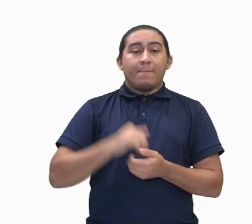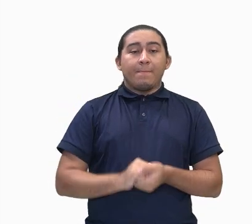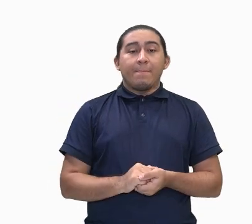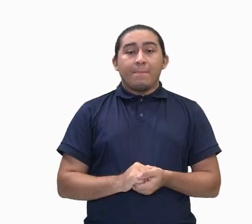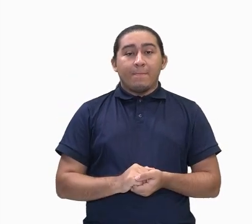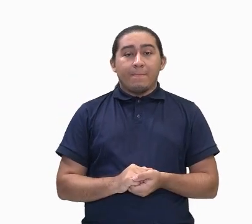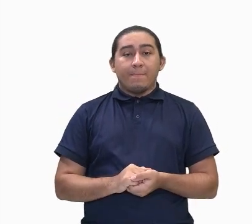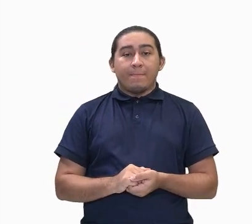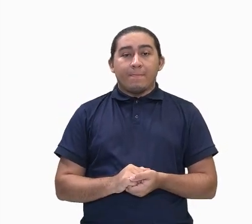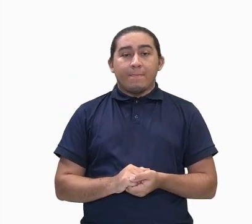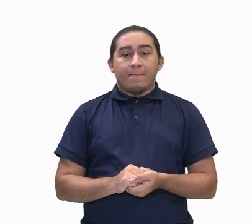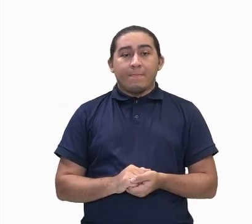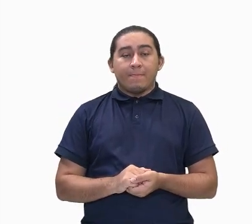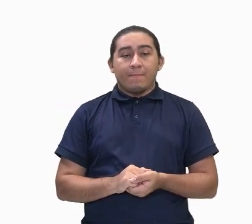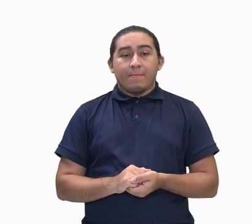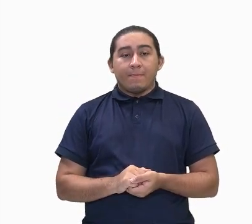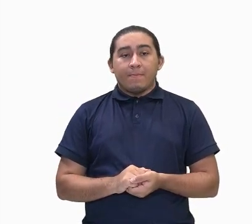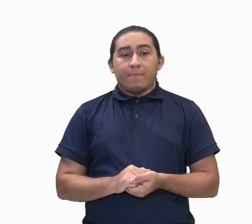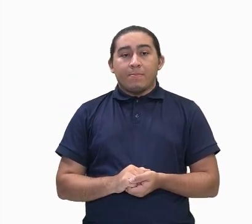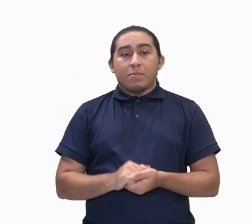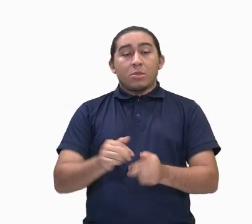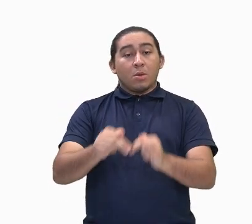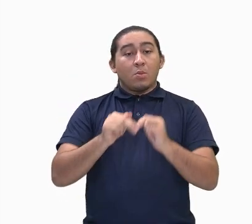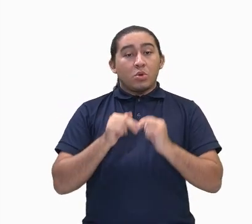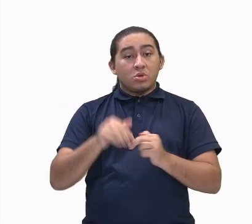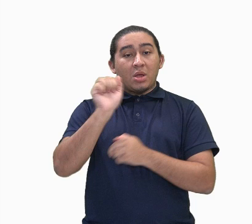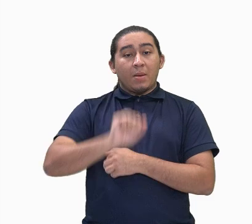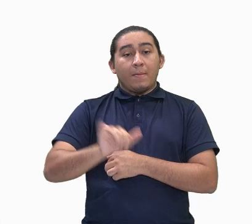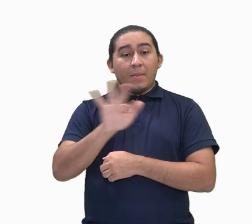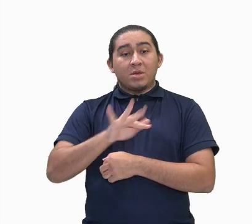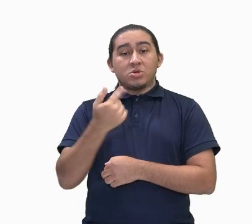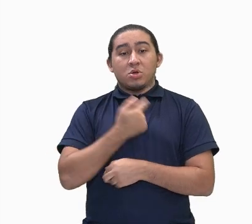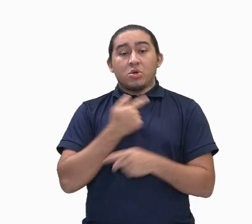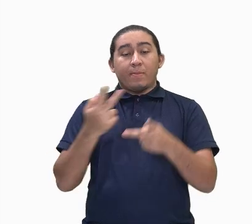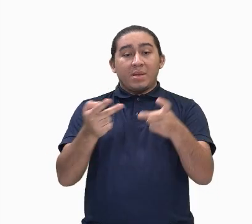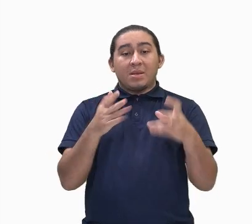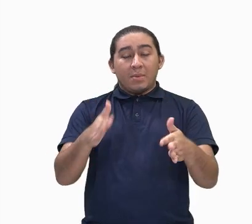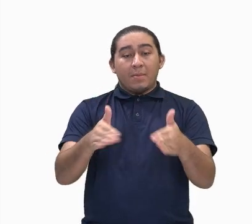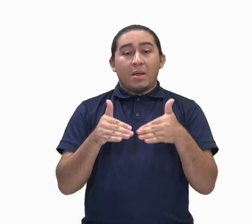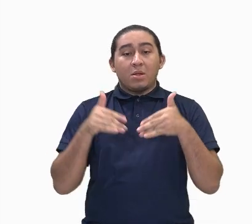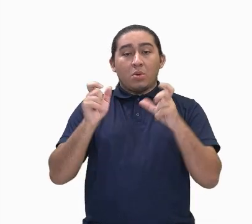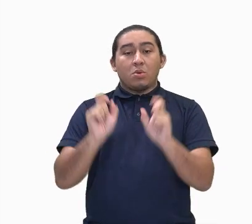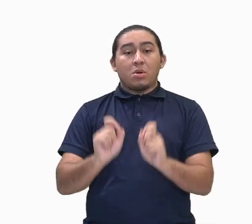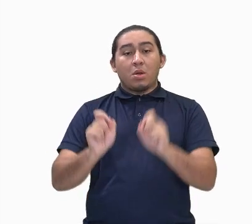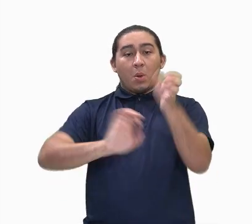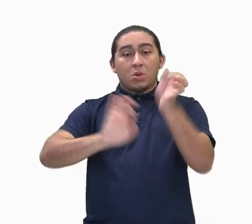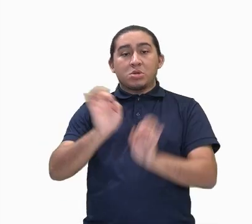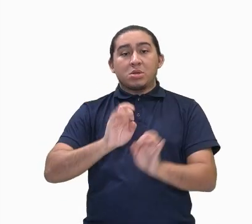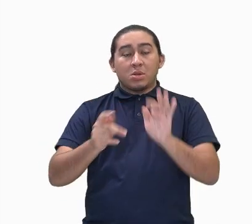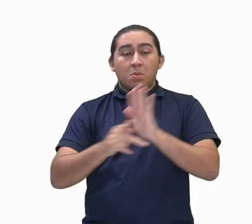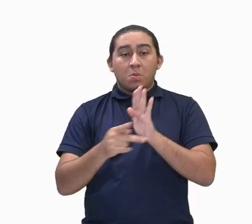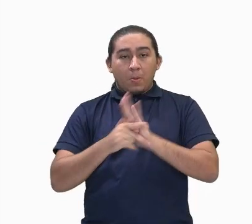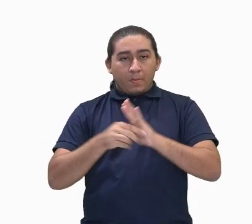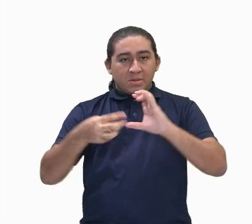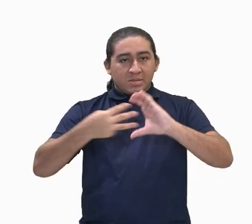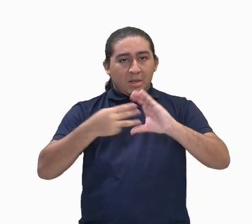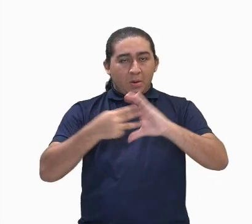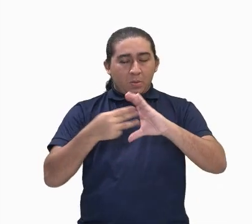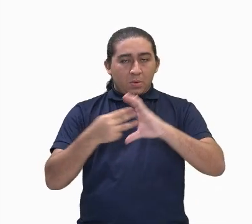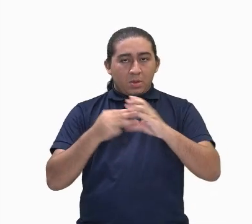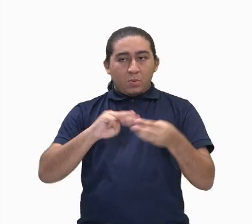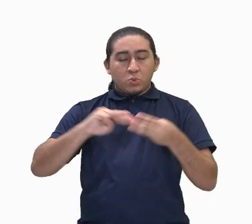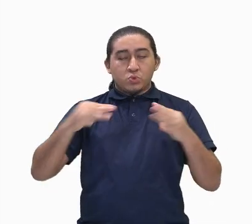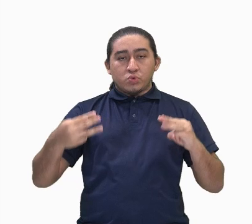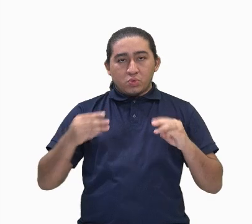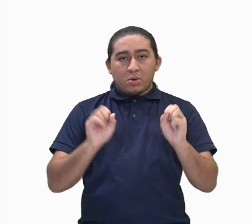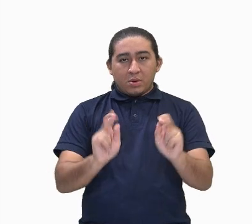sarcoplasmático. E aí, dessa forma, nessa imagem a gente consegue observar um pouco mais da organização das células do tecido muscular,